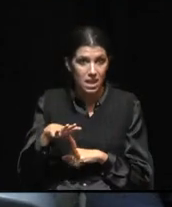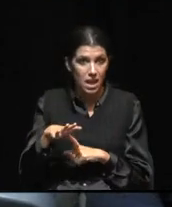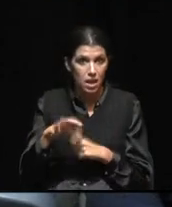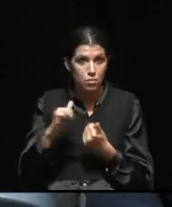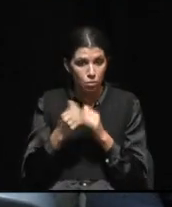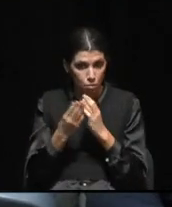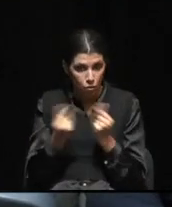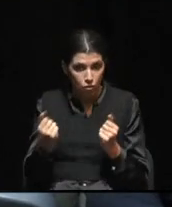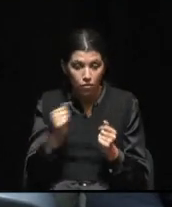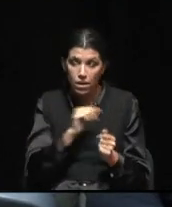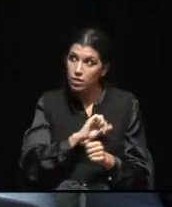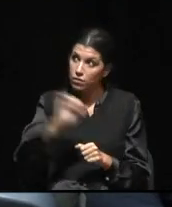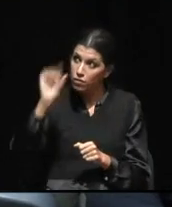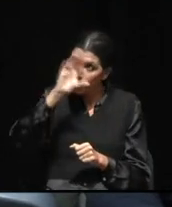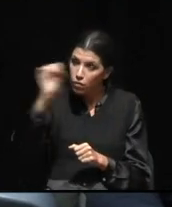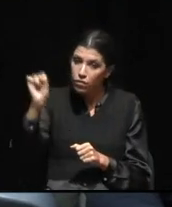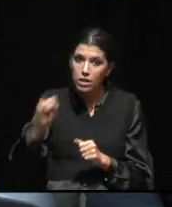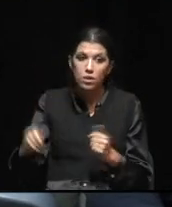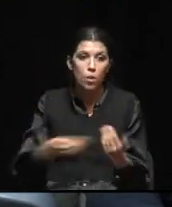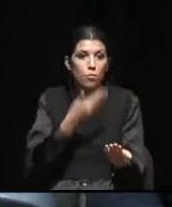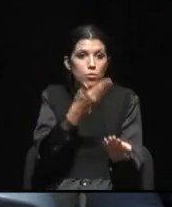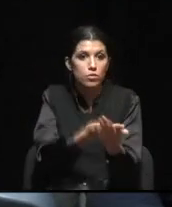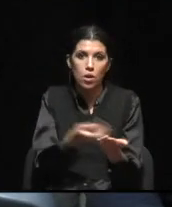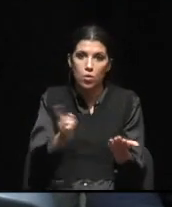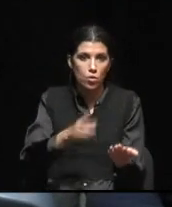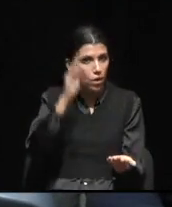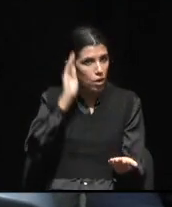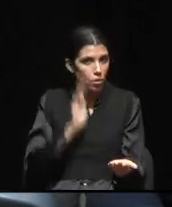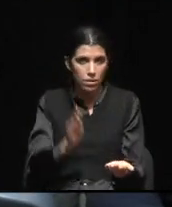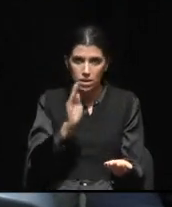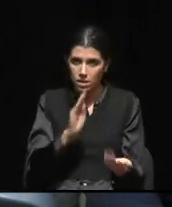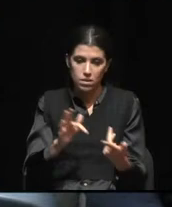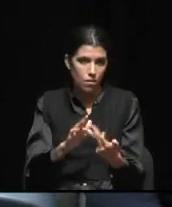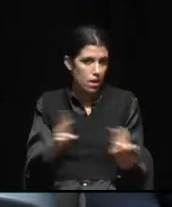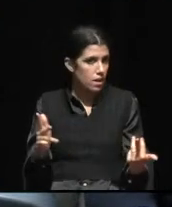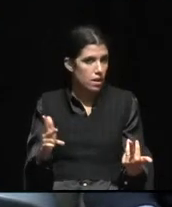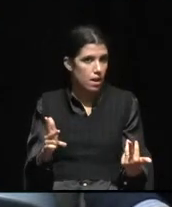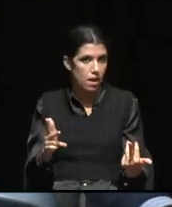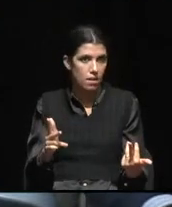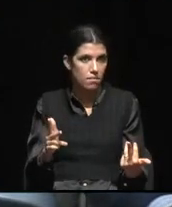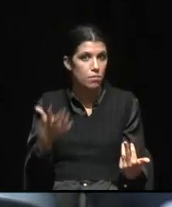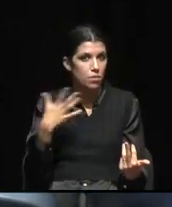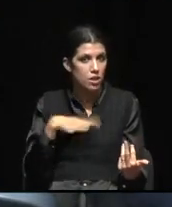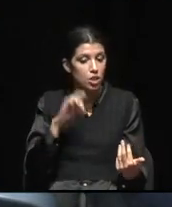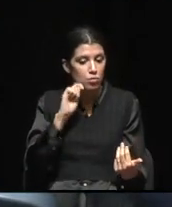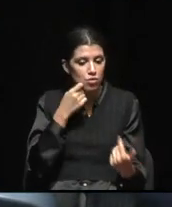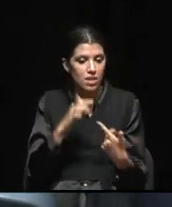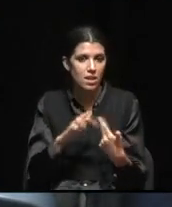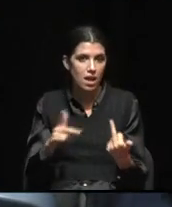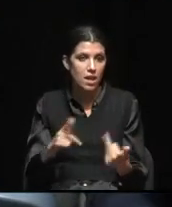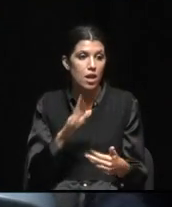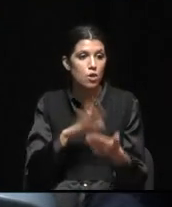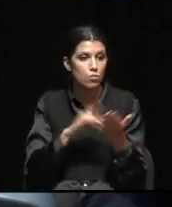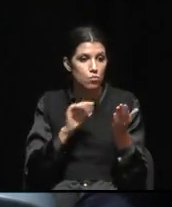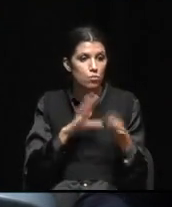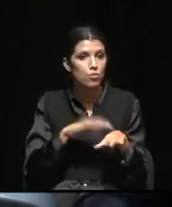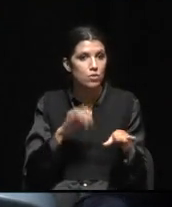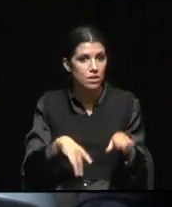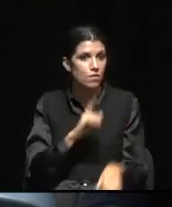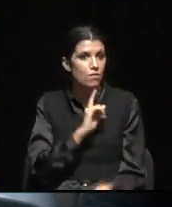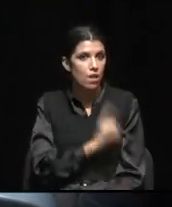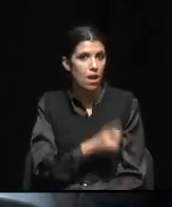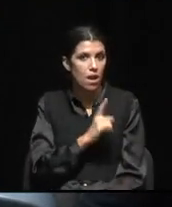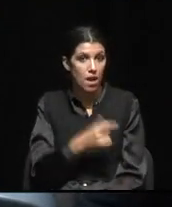situação pelo governo faria uma Moção e não uma recomendação à Câmara porque quis visar a câmara e essa é a razão pela